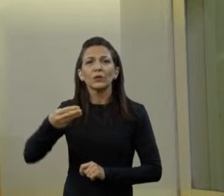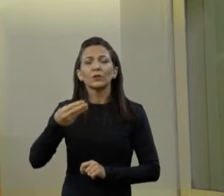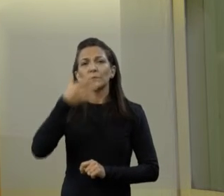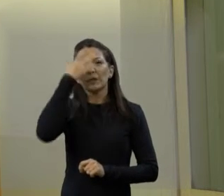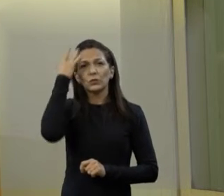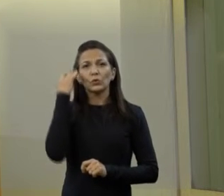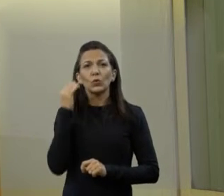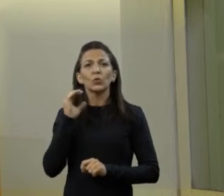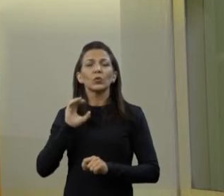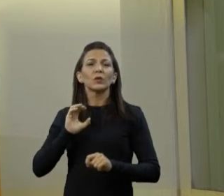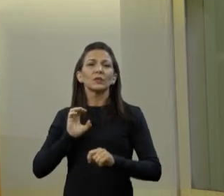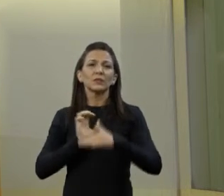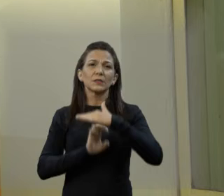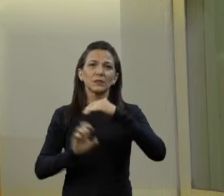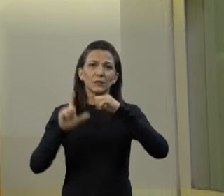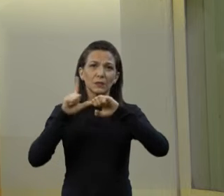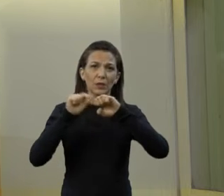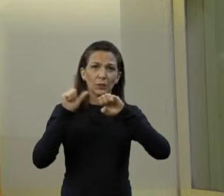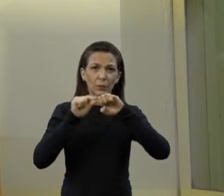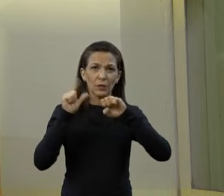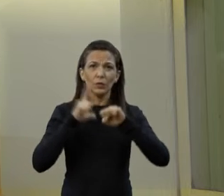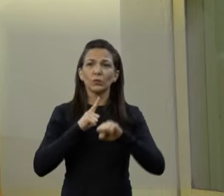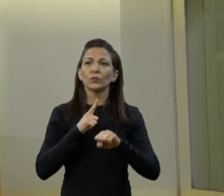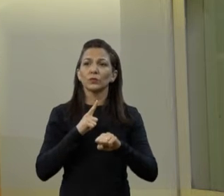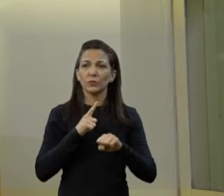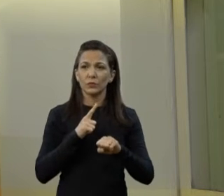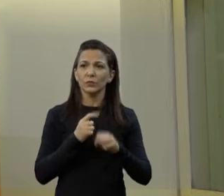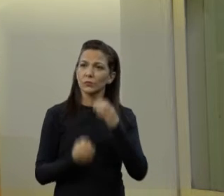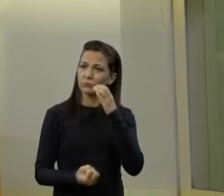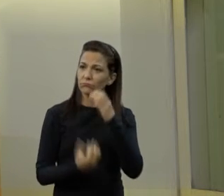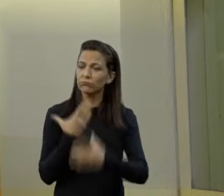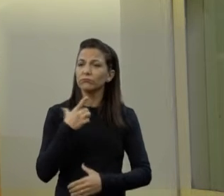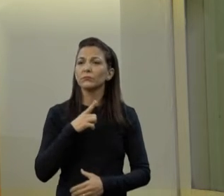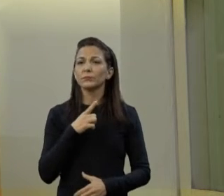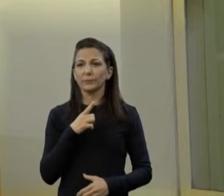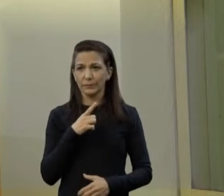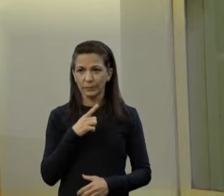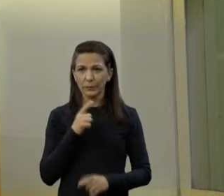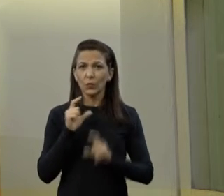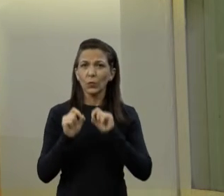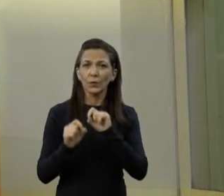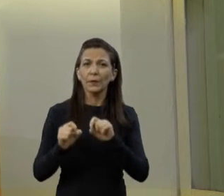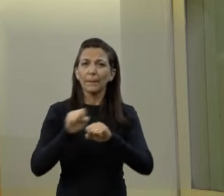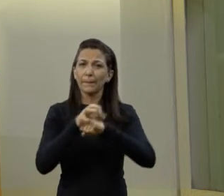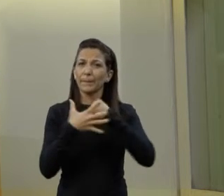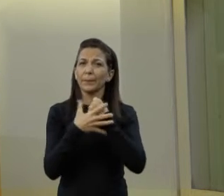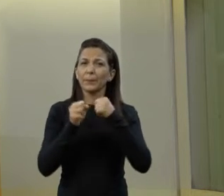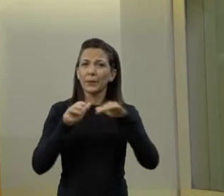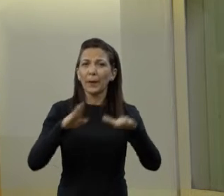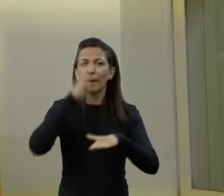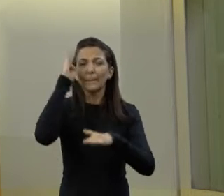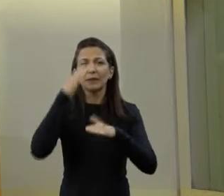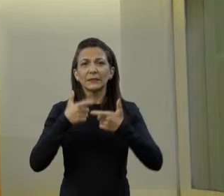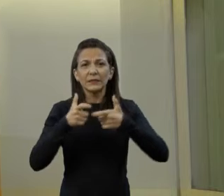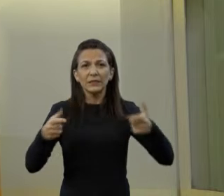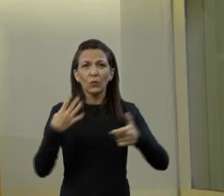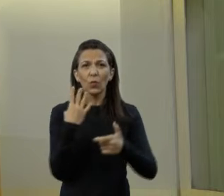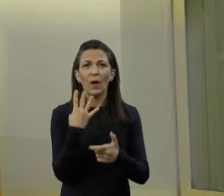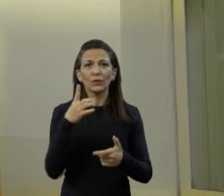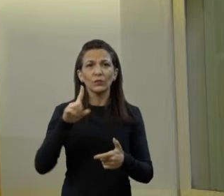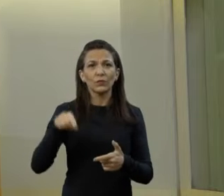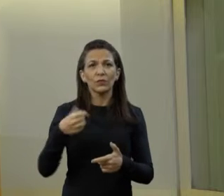e eu sabia que o Real foi a moeda que mais valorizou no mundo frente ao dólar a empena com de mil país ainda carece